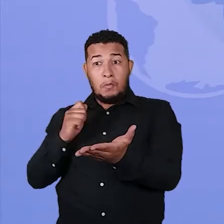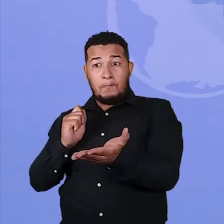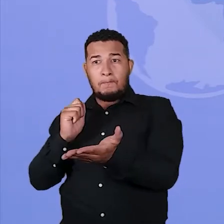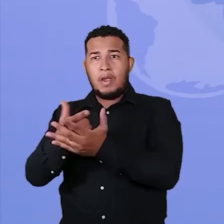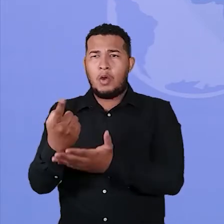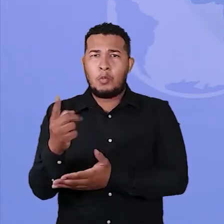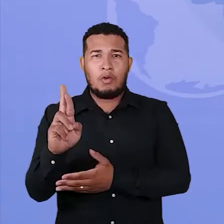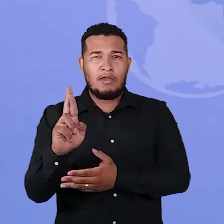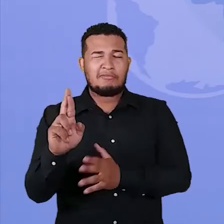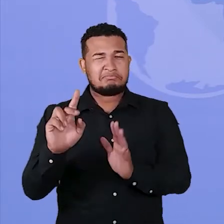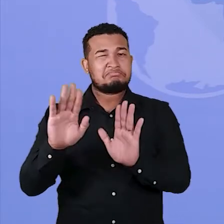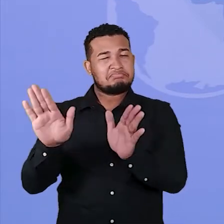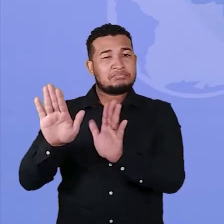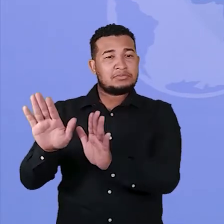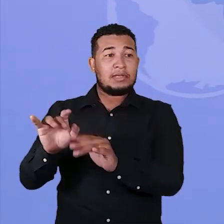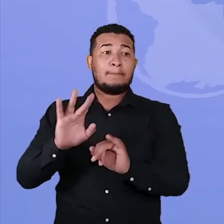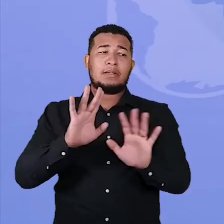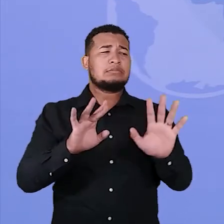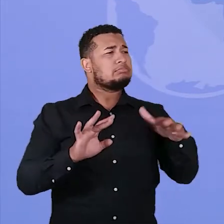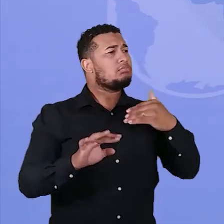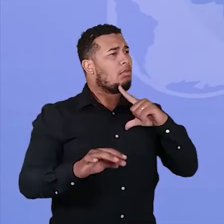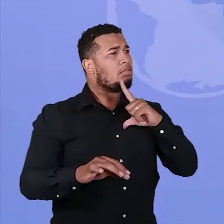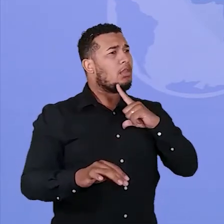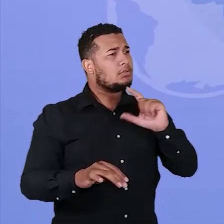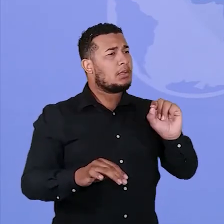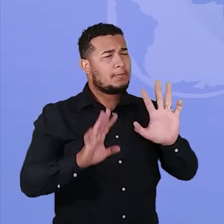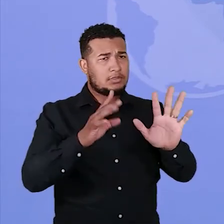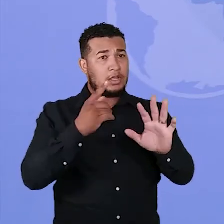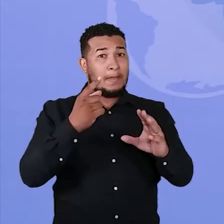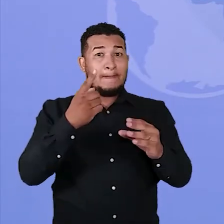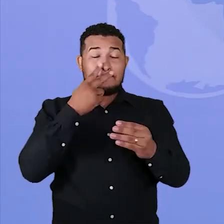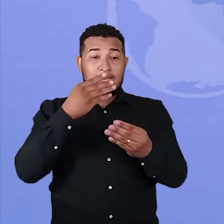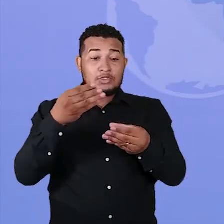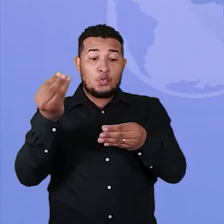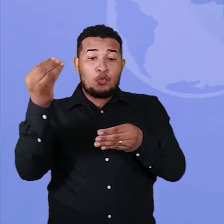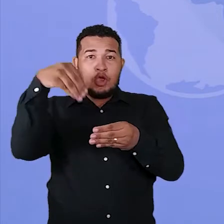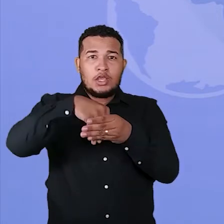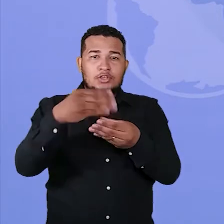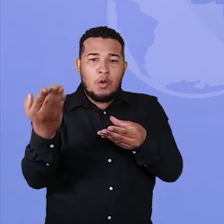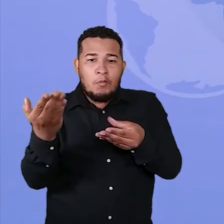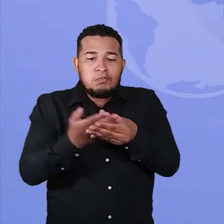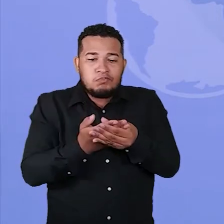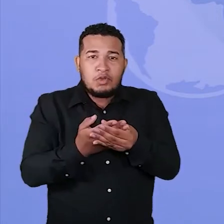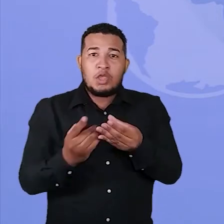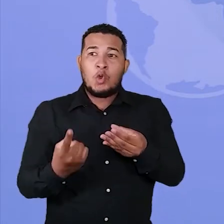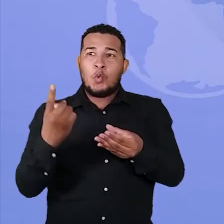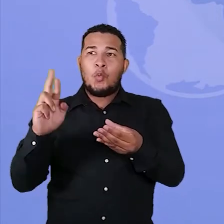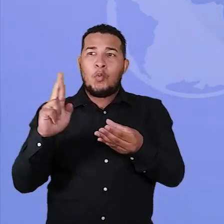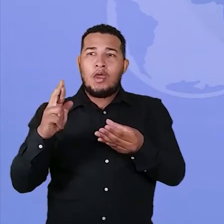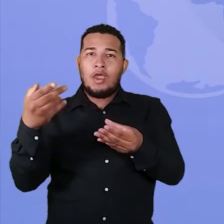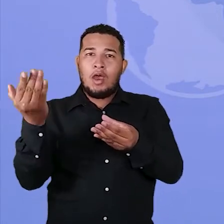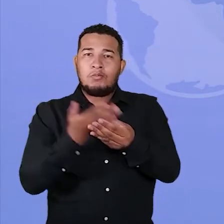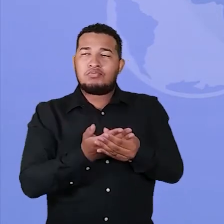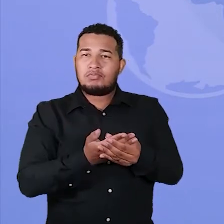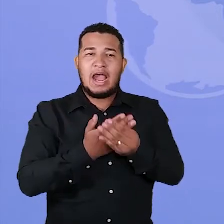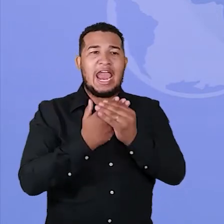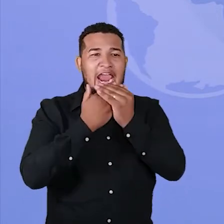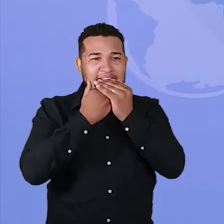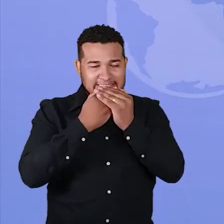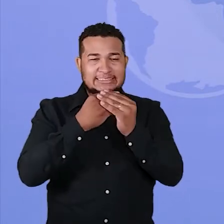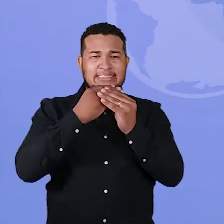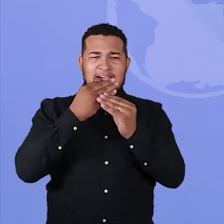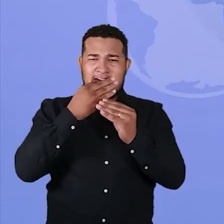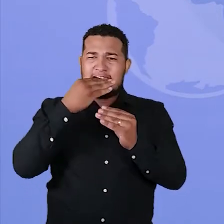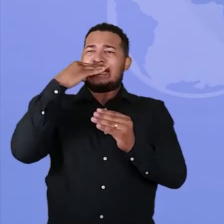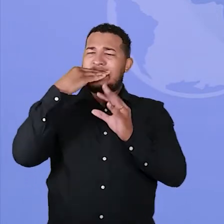Aí o vendedor responde, não, tenho sim. E ele dá um pastel que o recheio do pastel é a nota de R$1. Então existiu